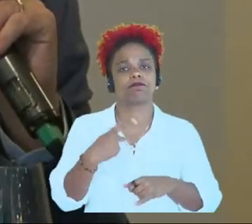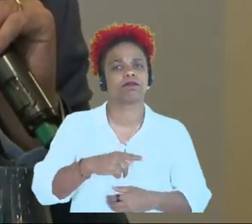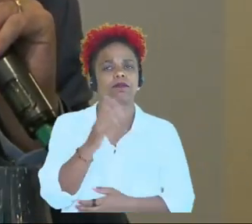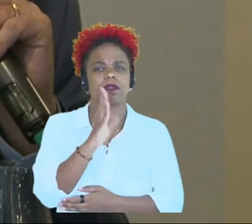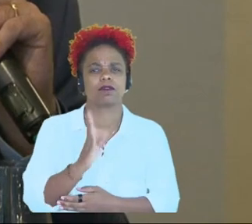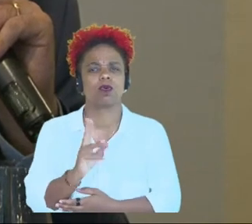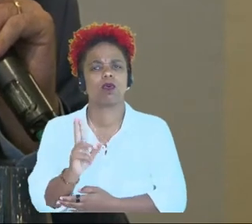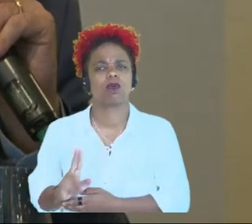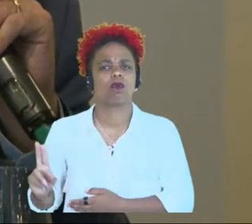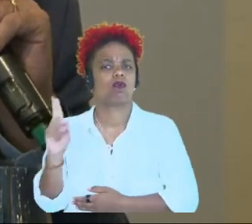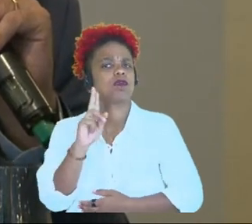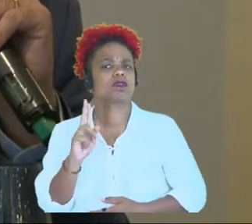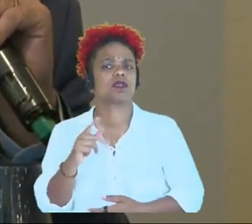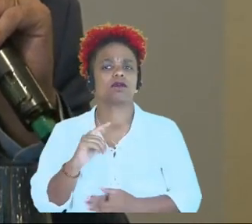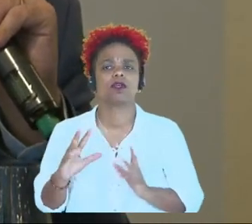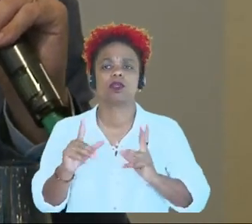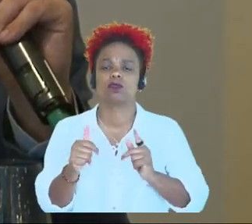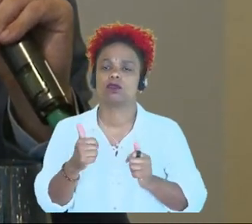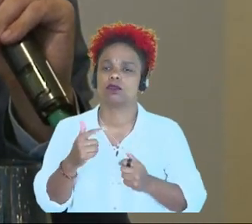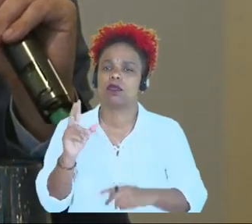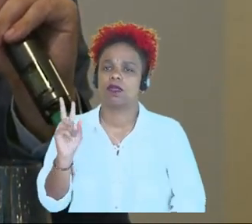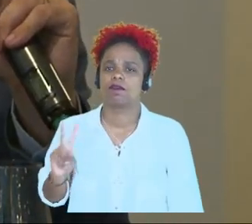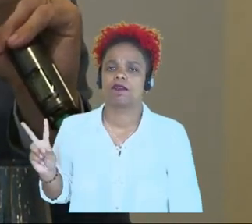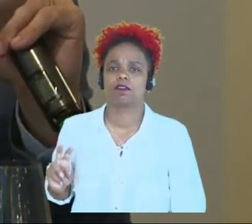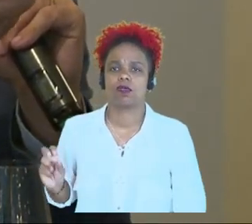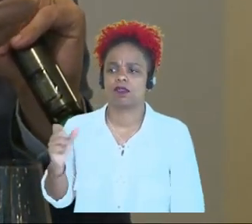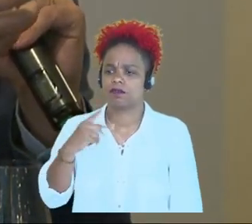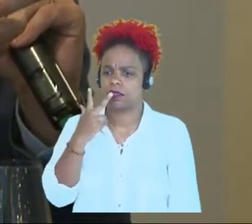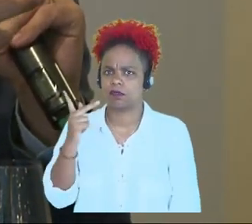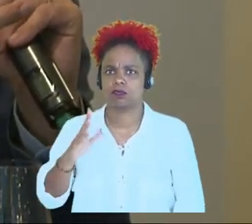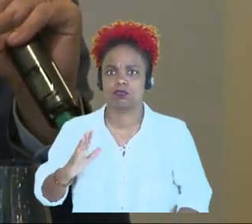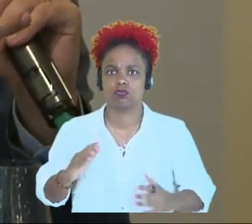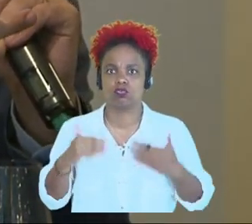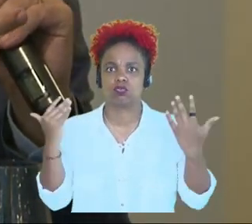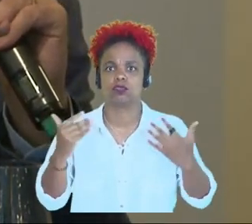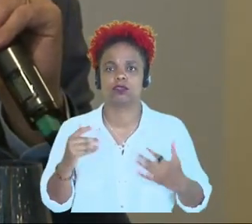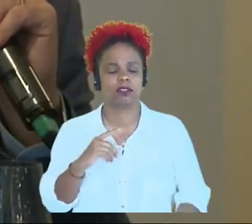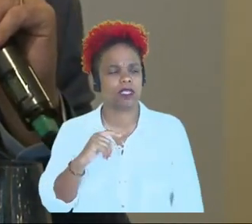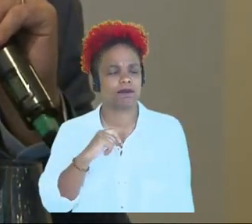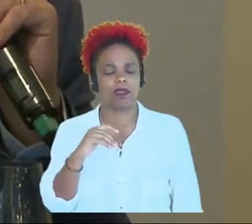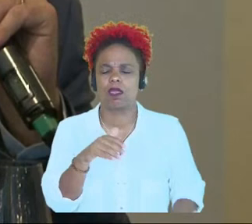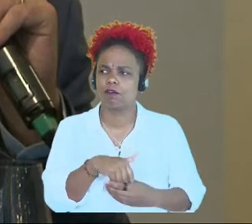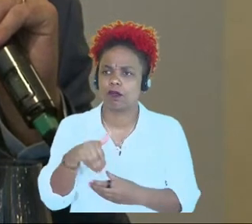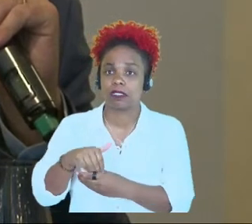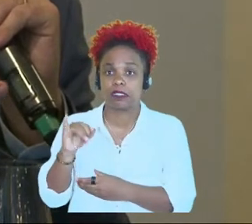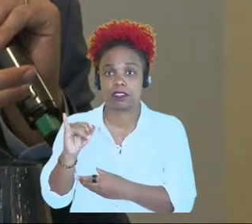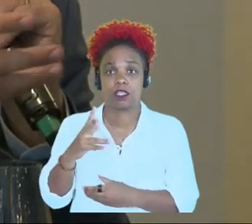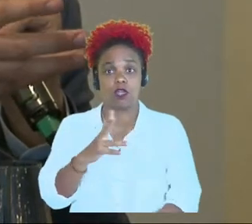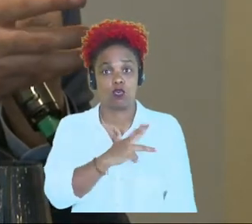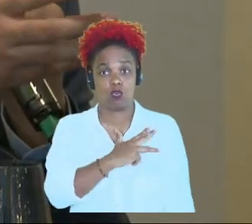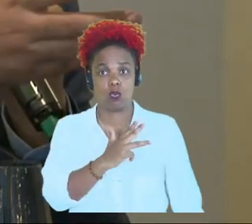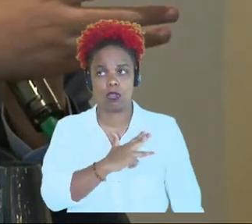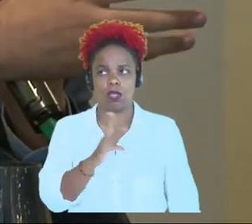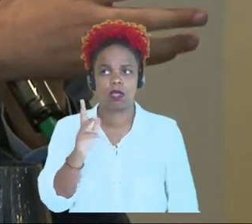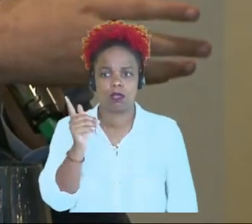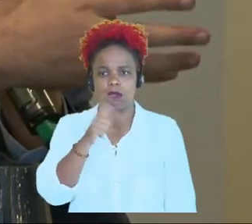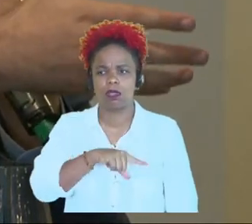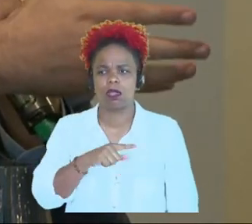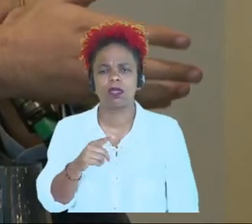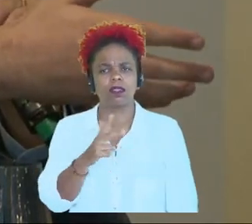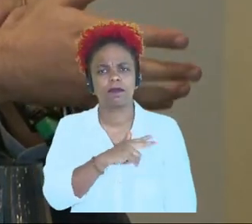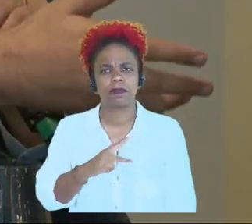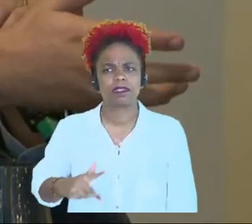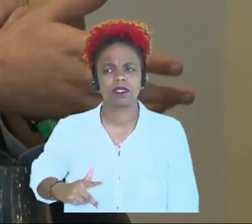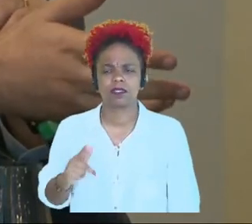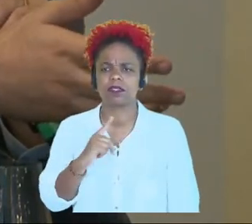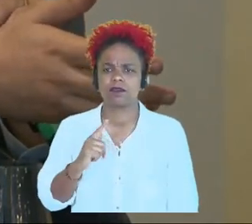o uso, a instrumentalização da Venezuela como forma de assustar o eleitorado. Olha, se o Lula for eleito, o Brasil vai começar a comer, as pessoas vão